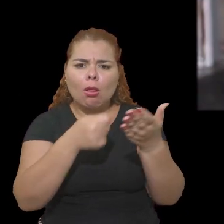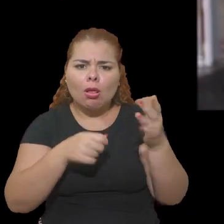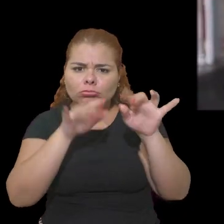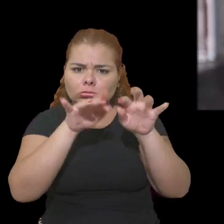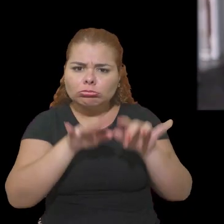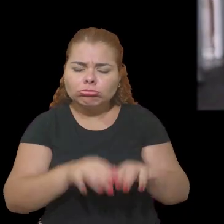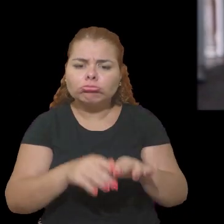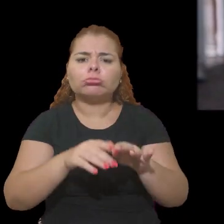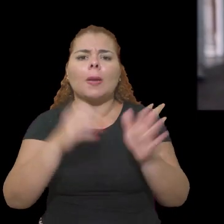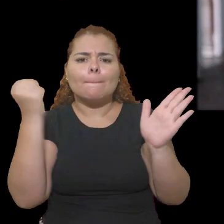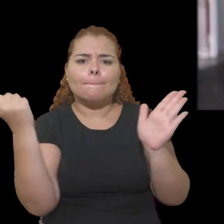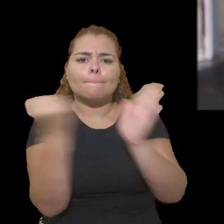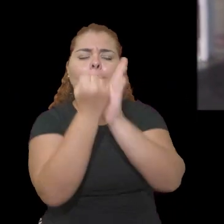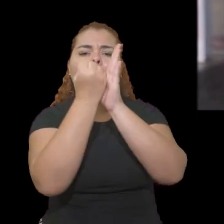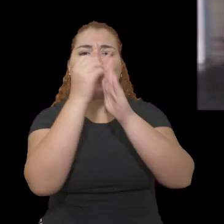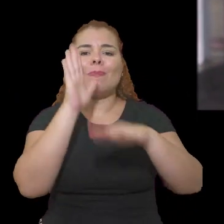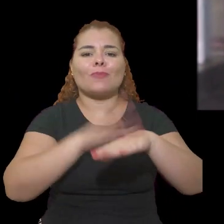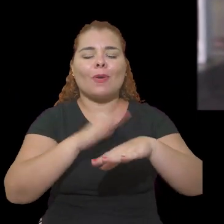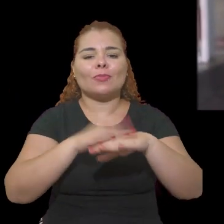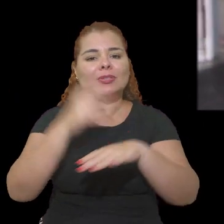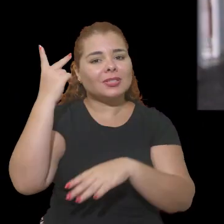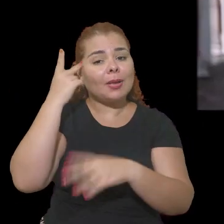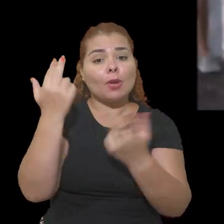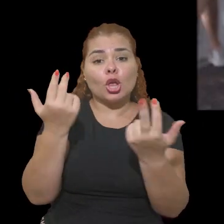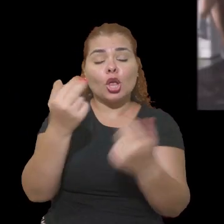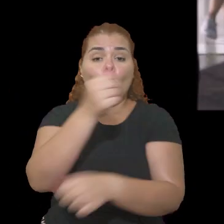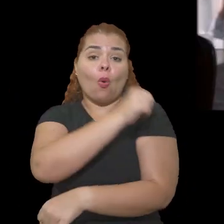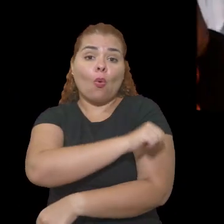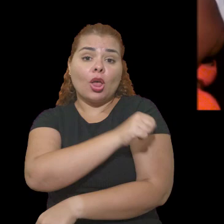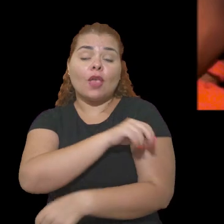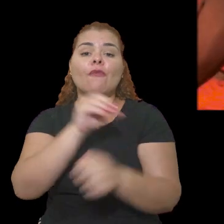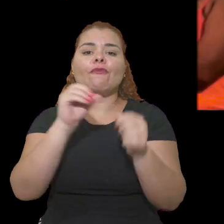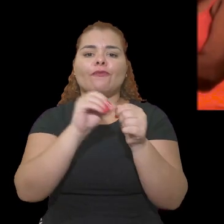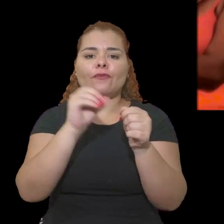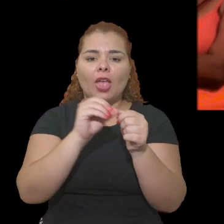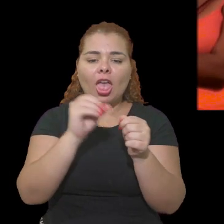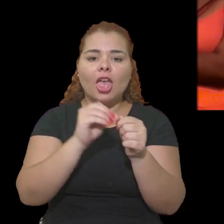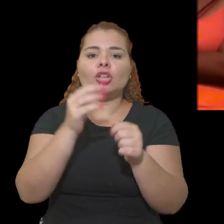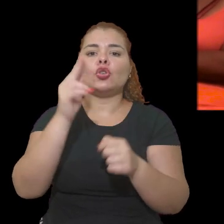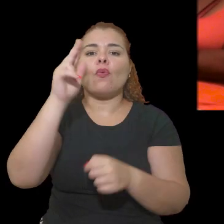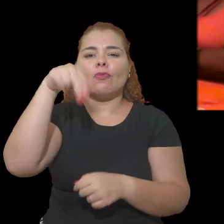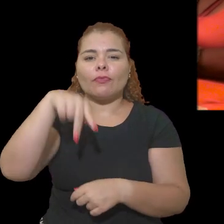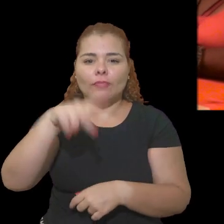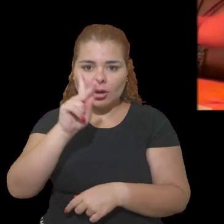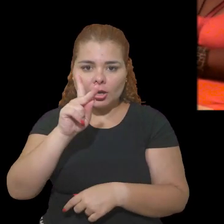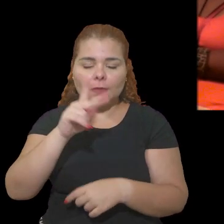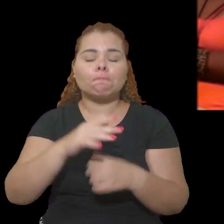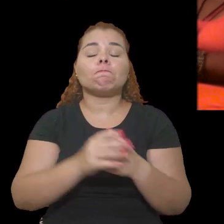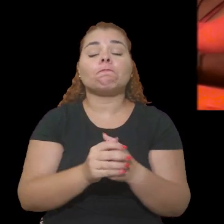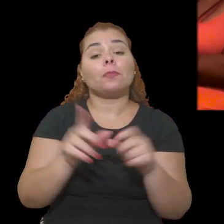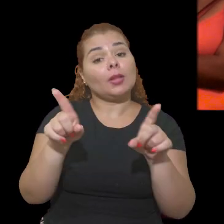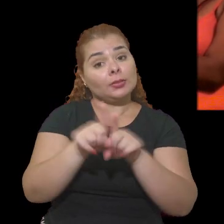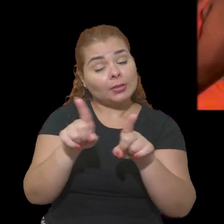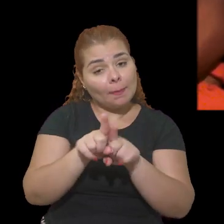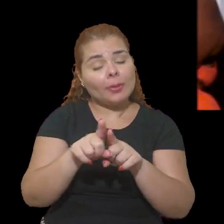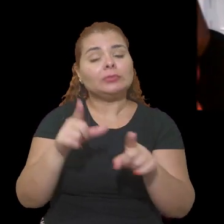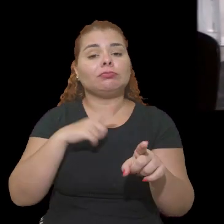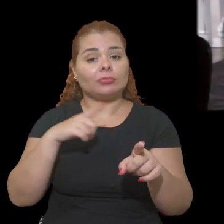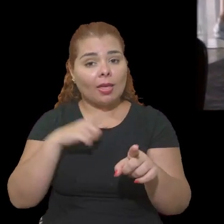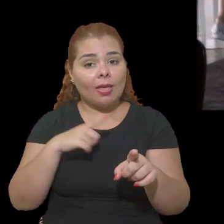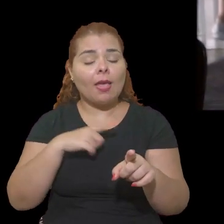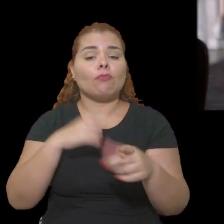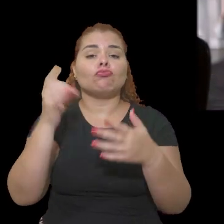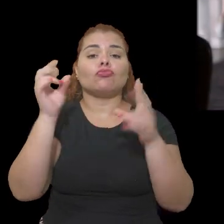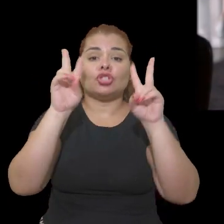rock como patrimônio de São Paulo, assim como o Rio de Janeiro fez isso com o funk. Então, e também tem as questões de terreiro,